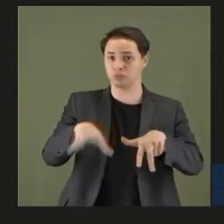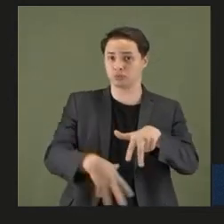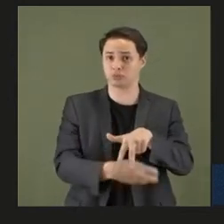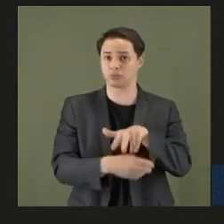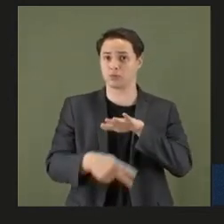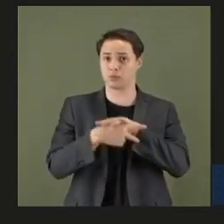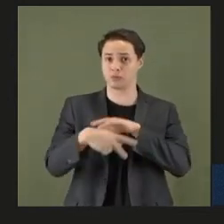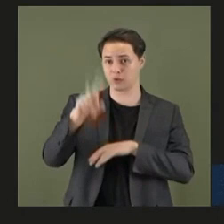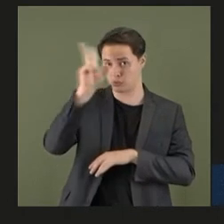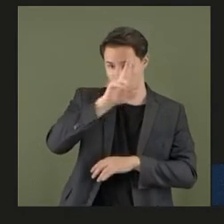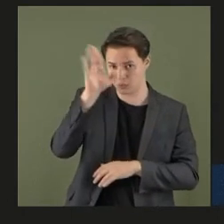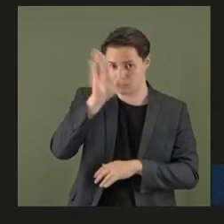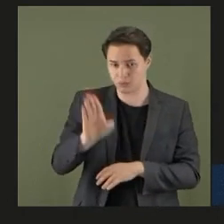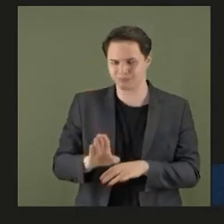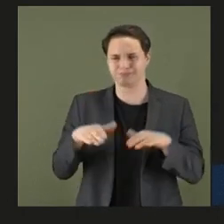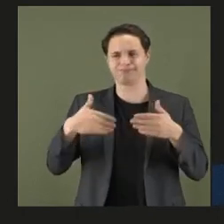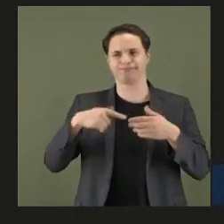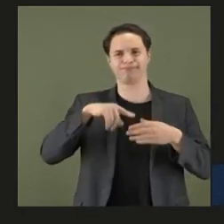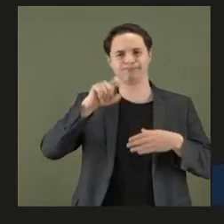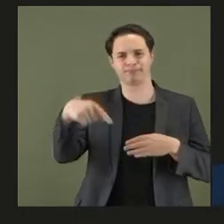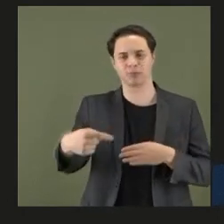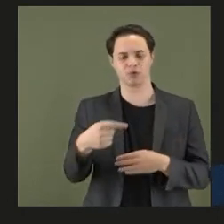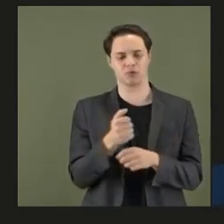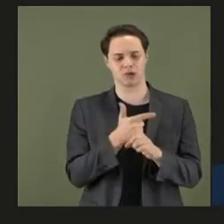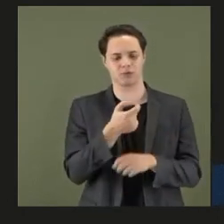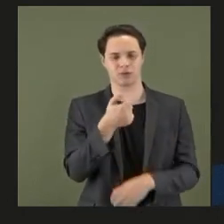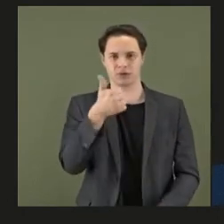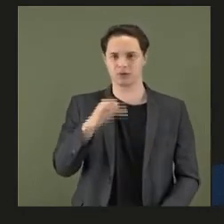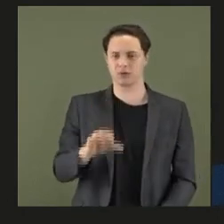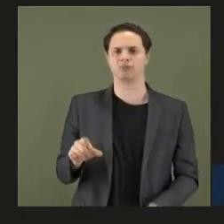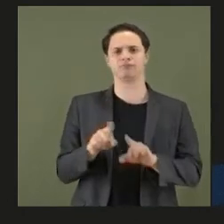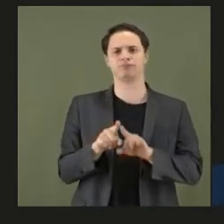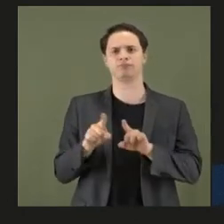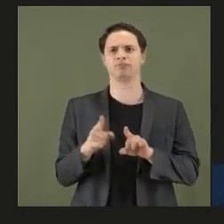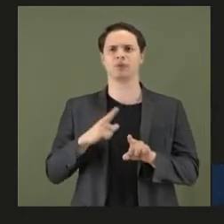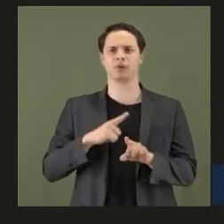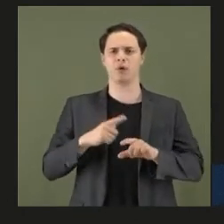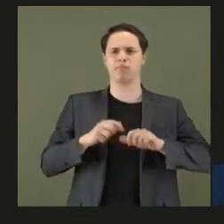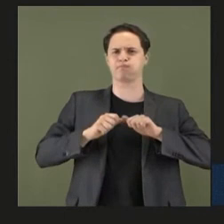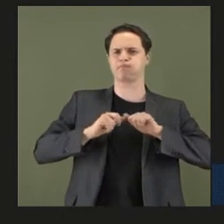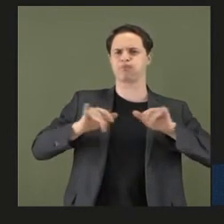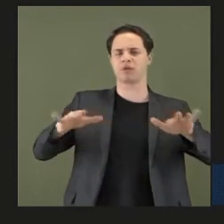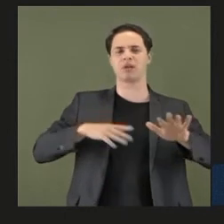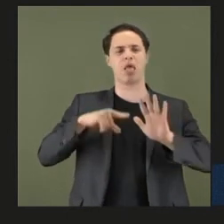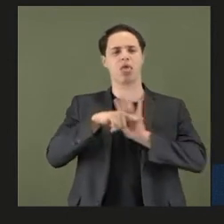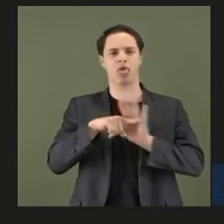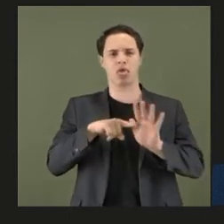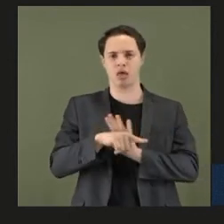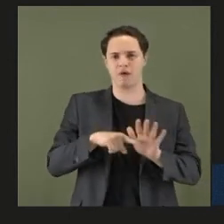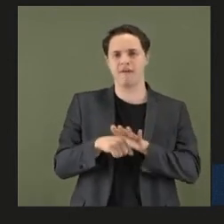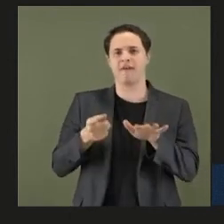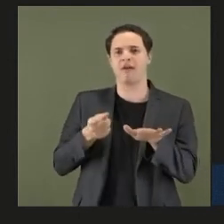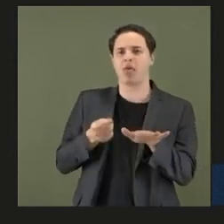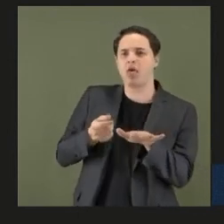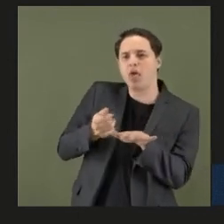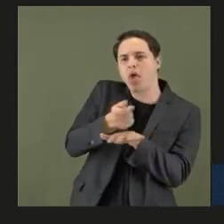da história do Brasil. Logo em seguida, ainda em 2019, tem início o famigerado inquérito das fake news,